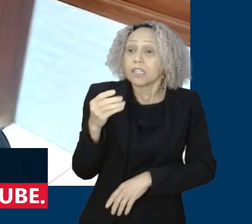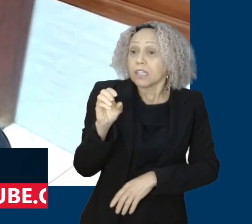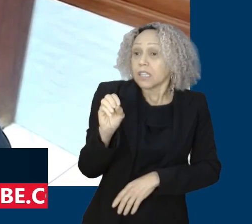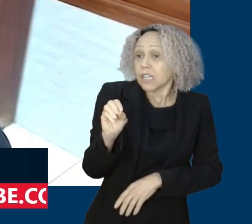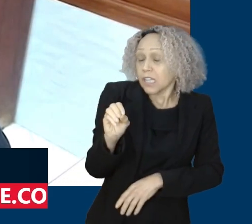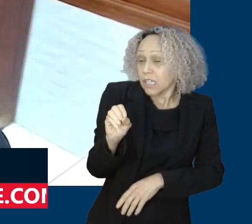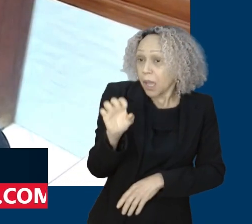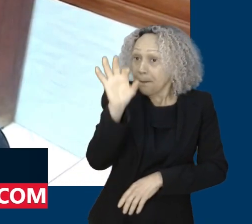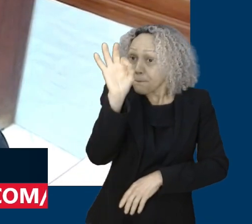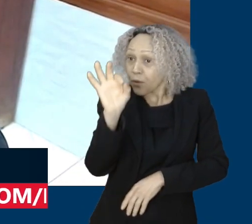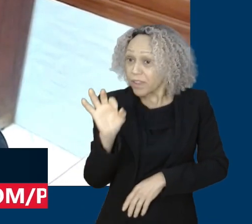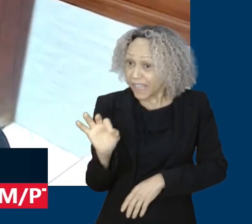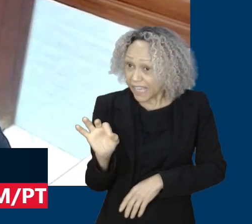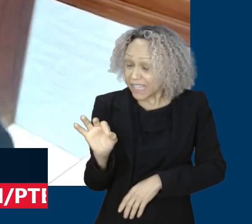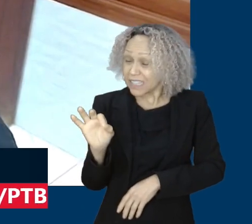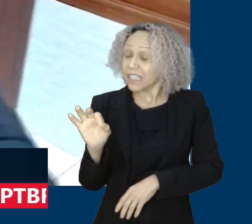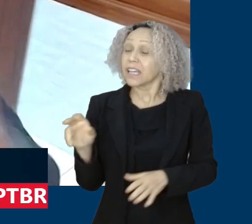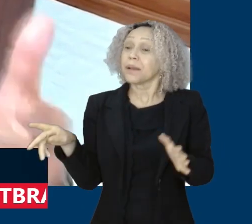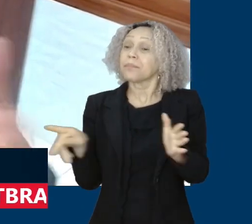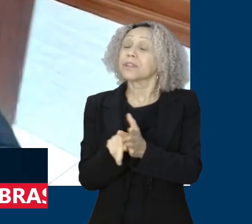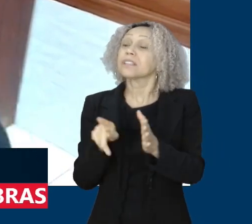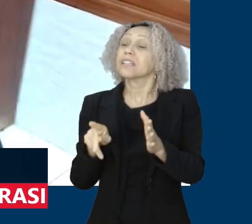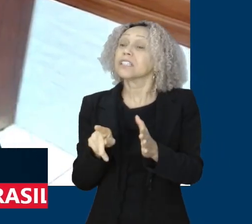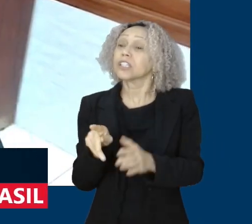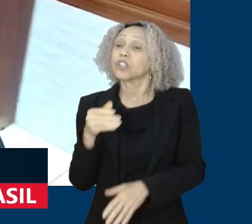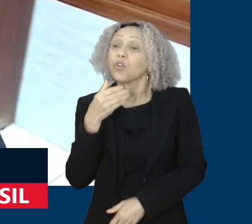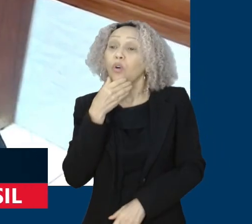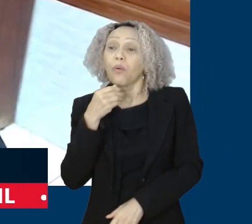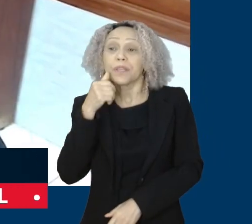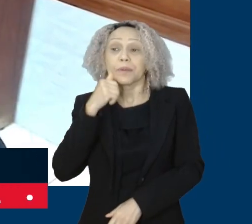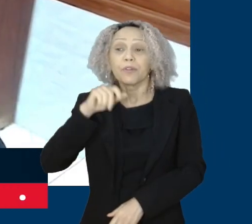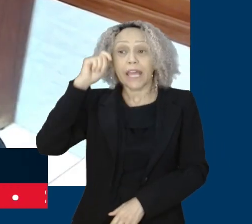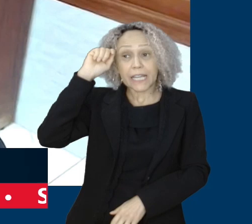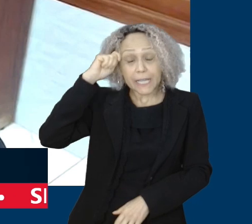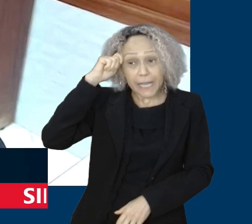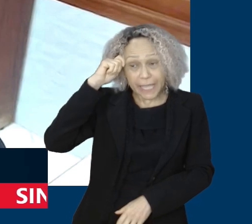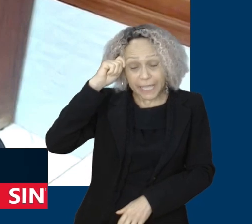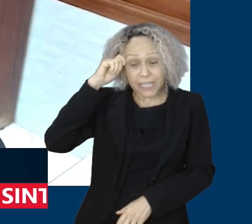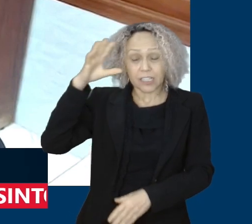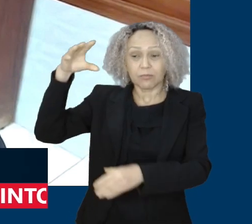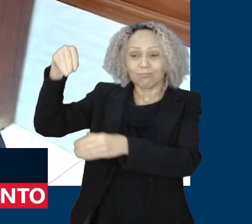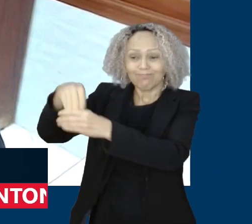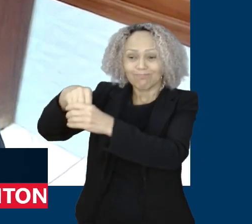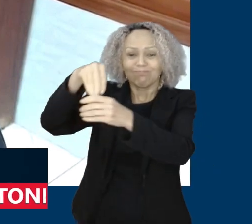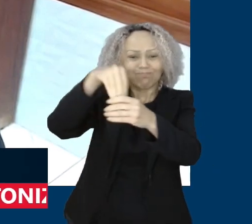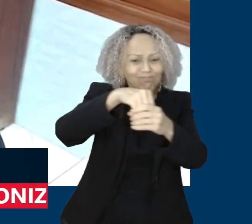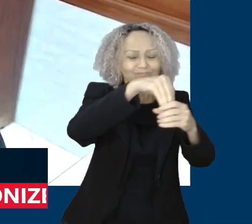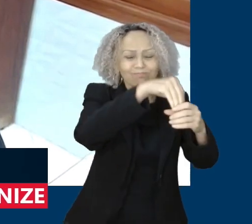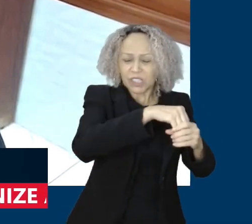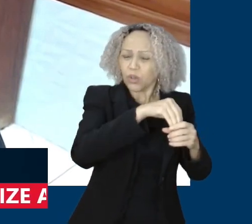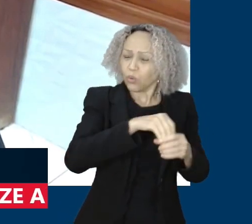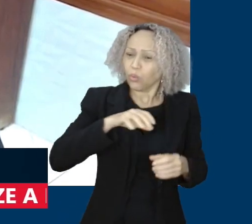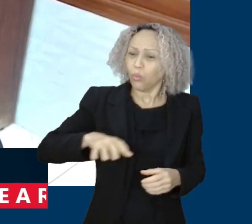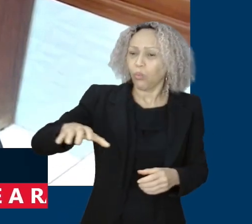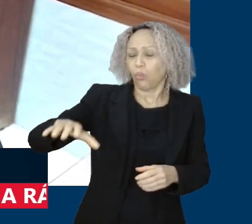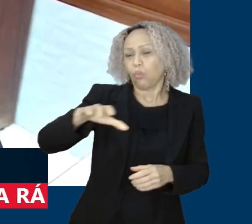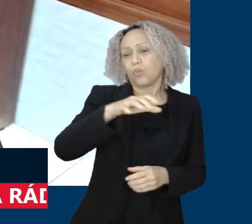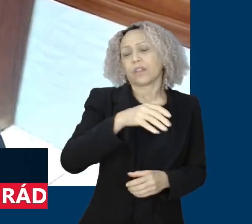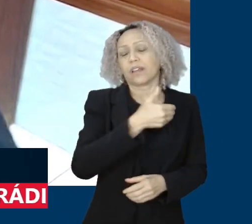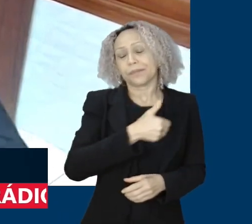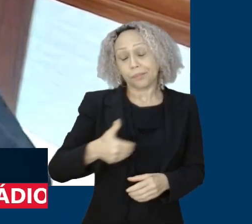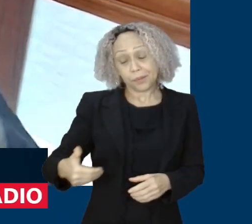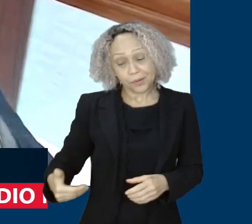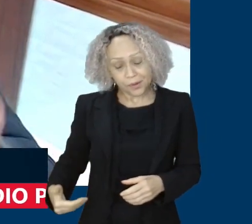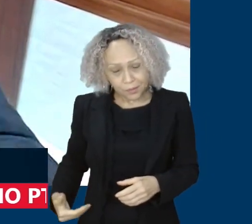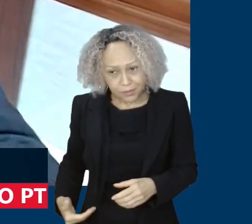tem que ser de negros e negras em todos os cargos que nós tivermos poder de influenciar. Com isso, nós temos,